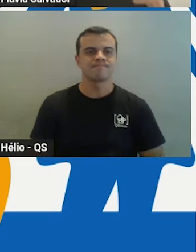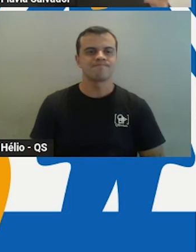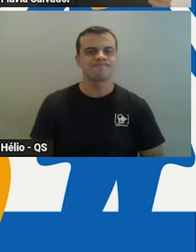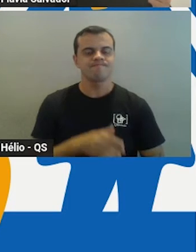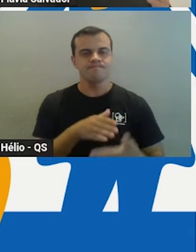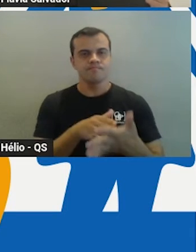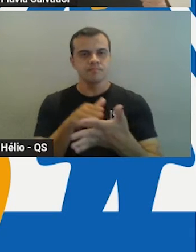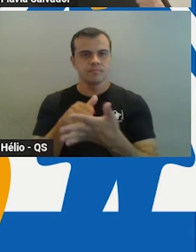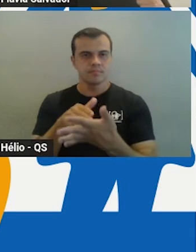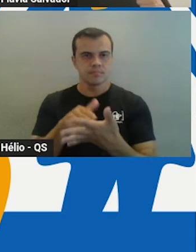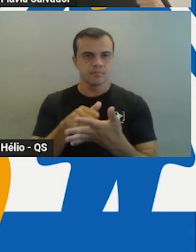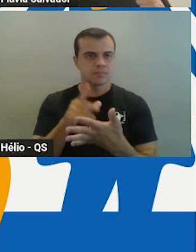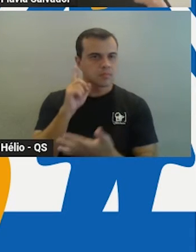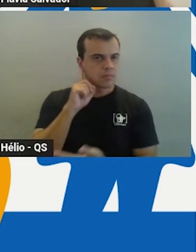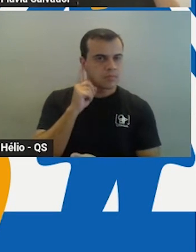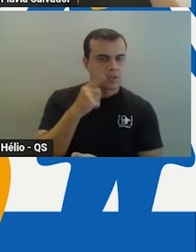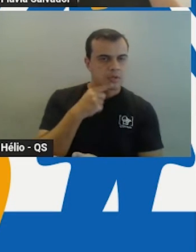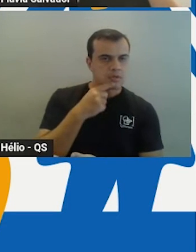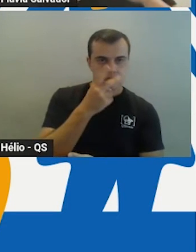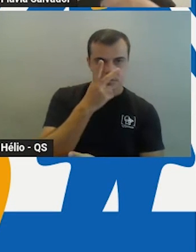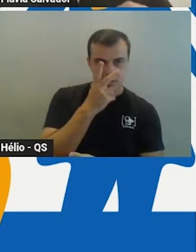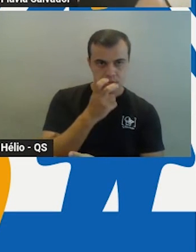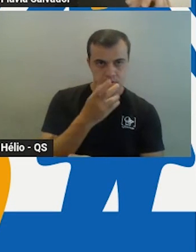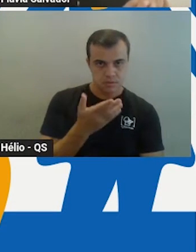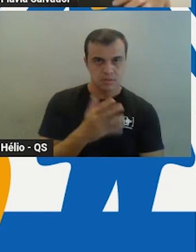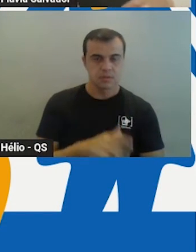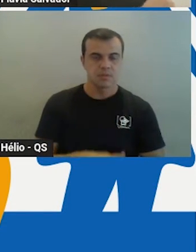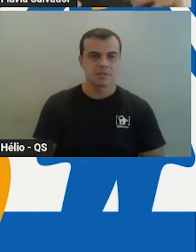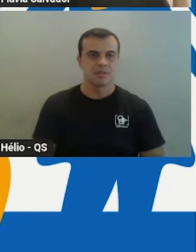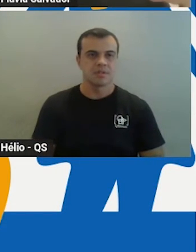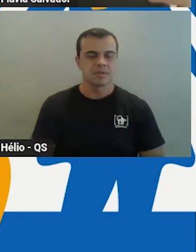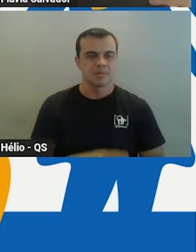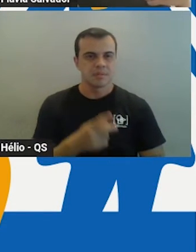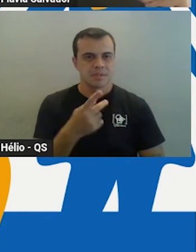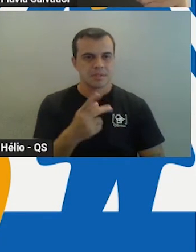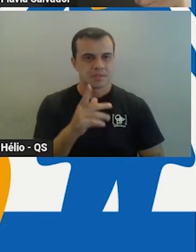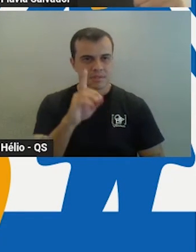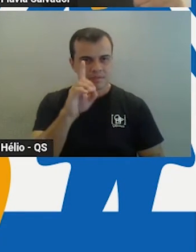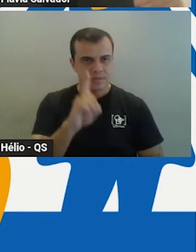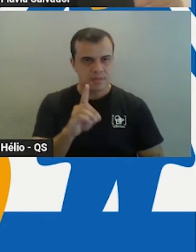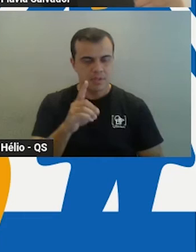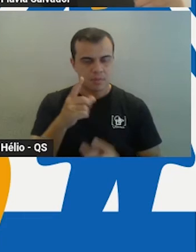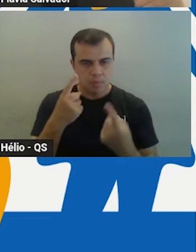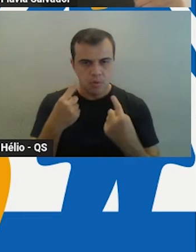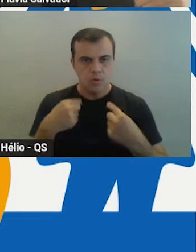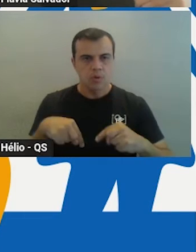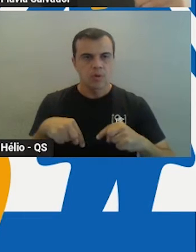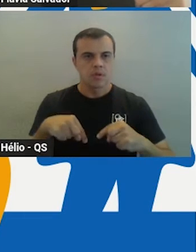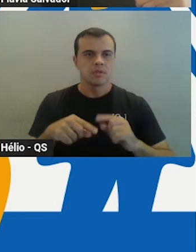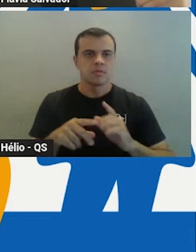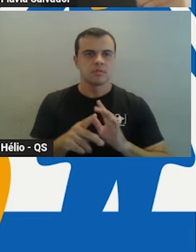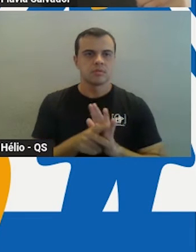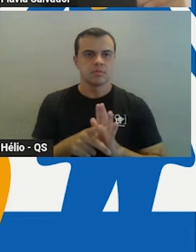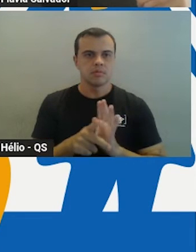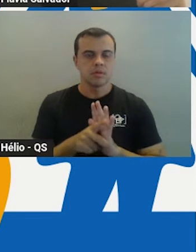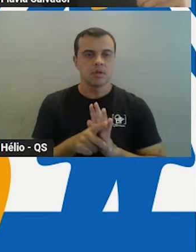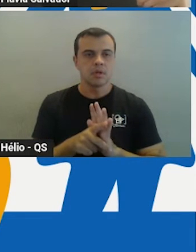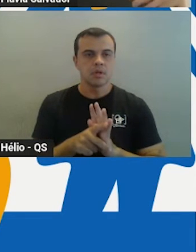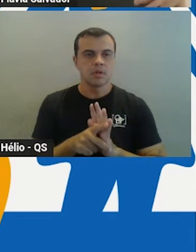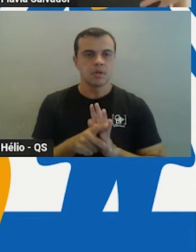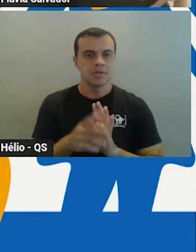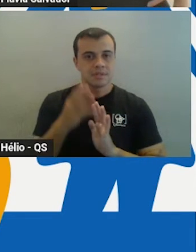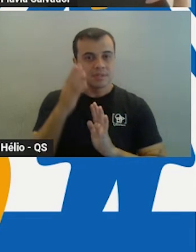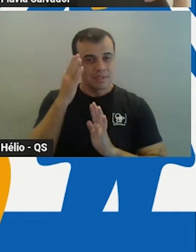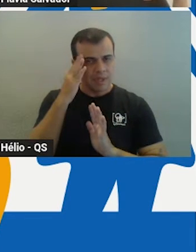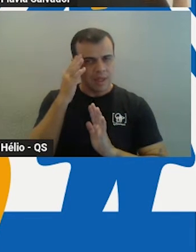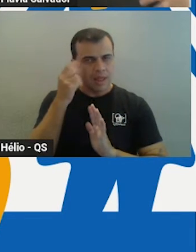limitante seria a surdez e a cegueira. Mas no caso de deficiência motora e deficiência intelectual, é